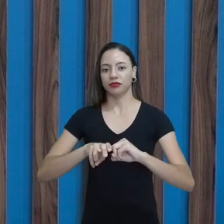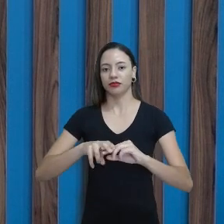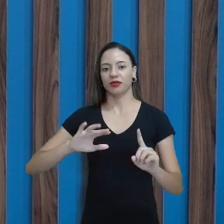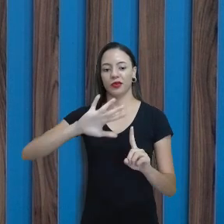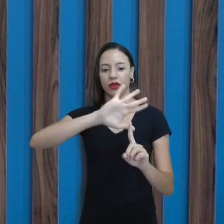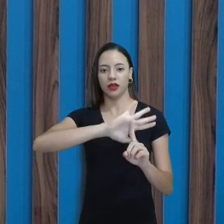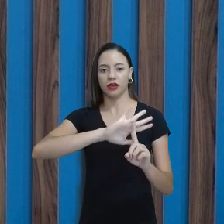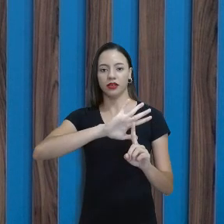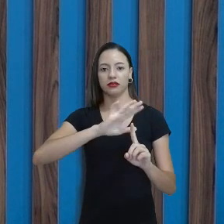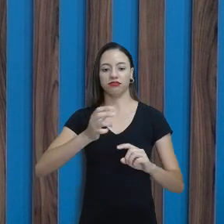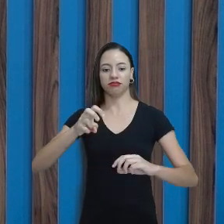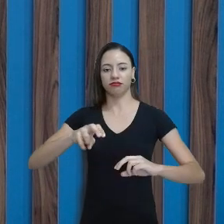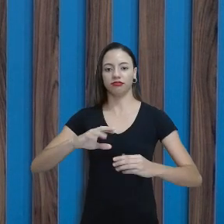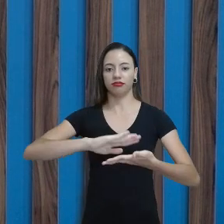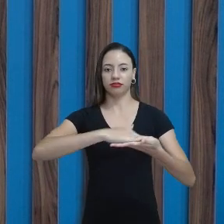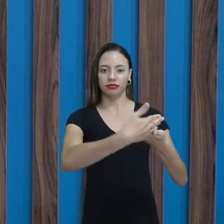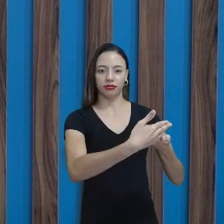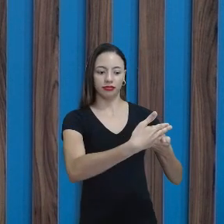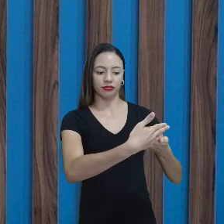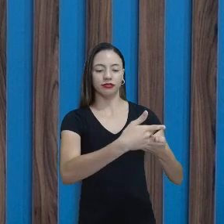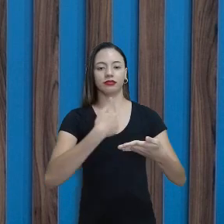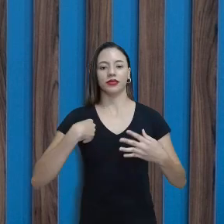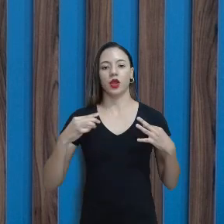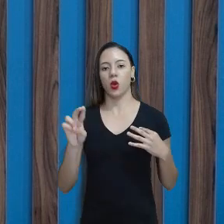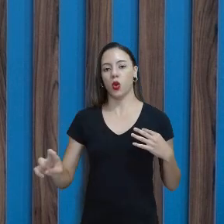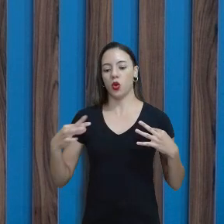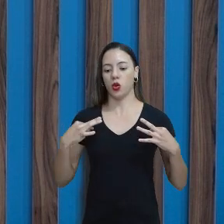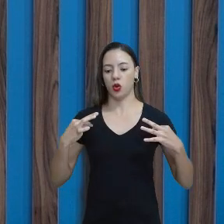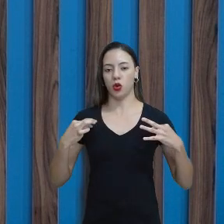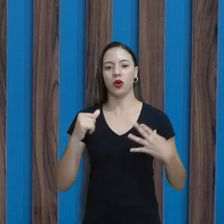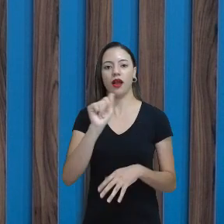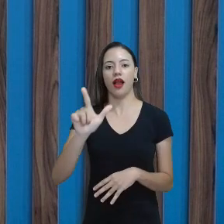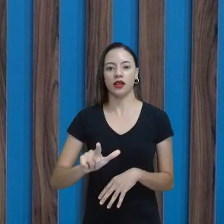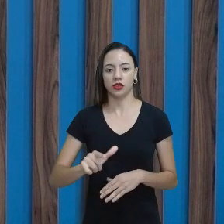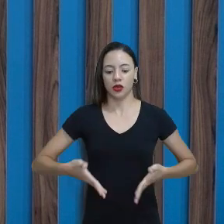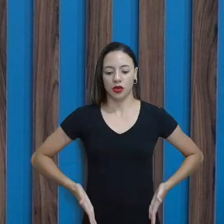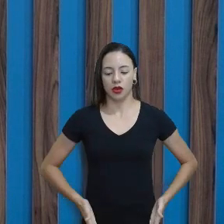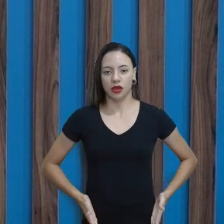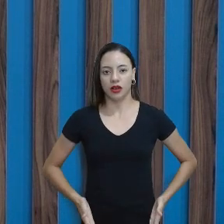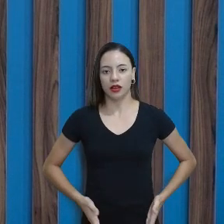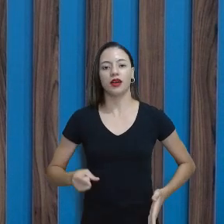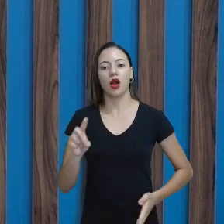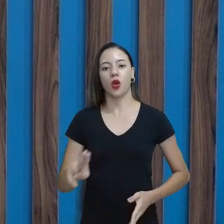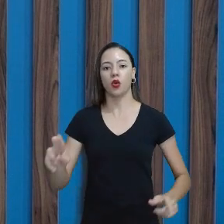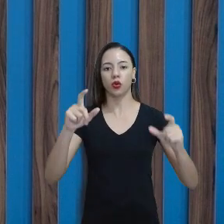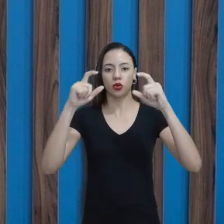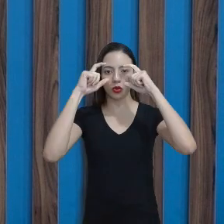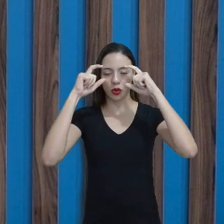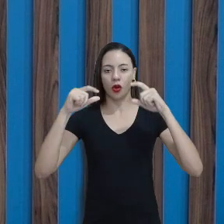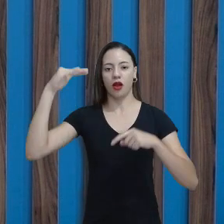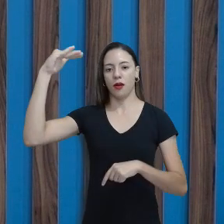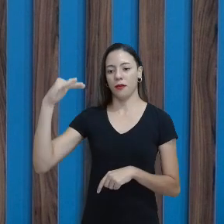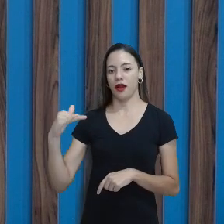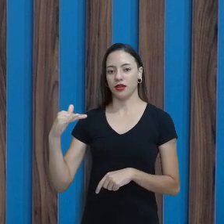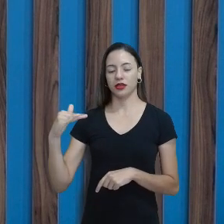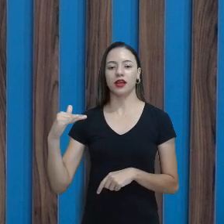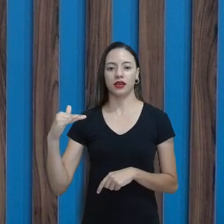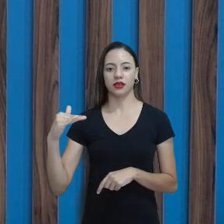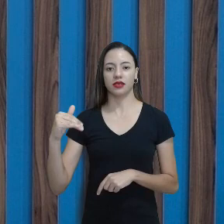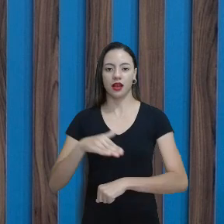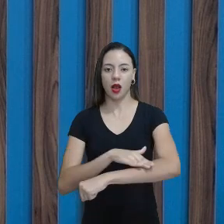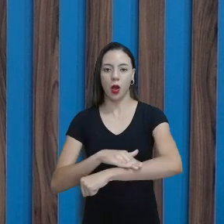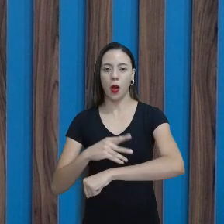um computador, visto blusa azul, calça jeans, uso óculos, tenho tamanho baixo, cor